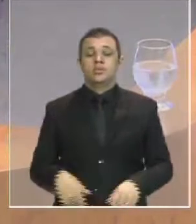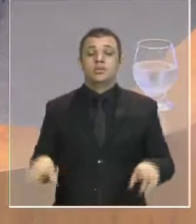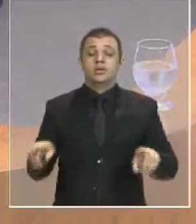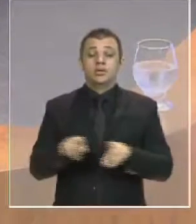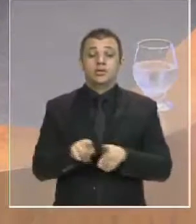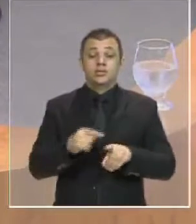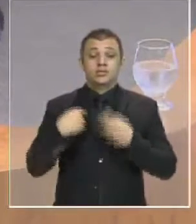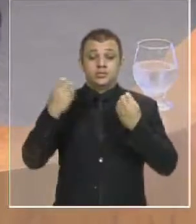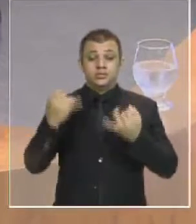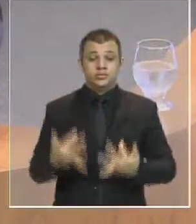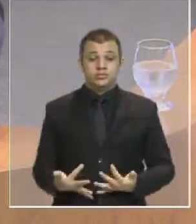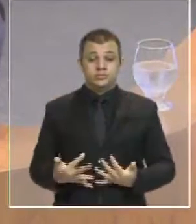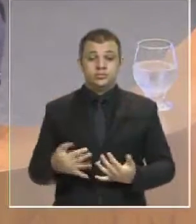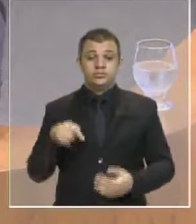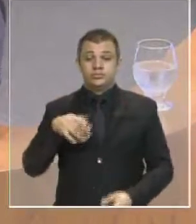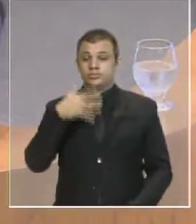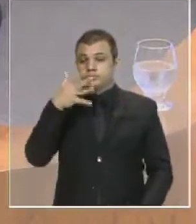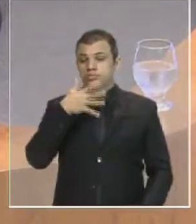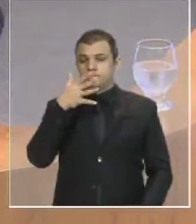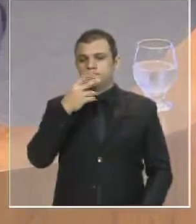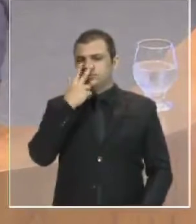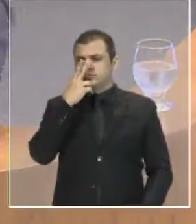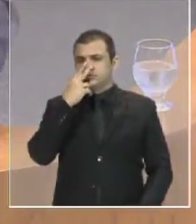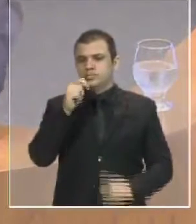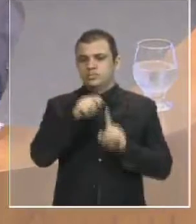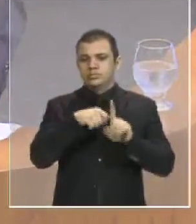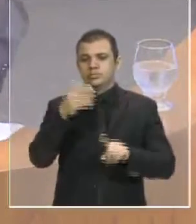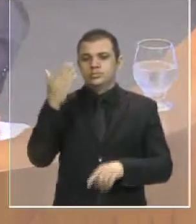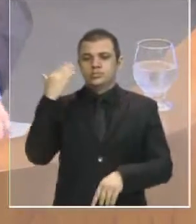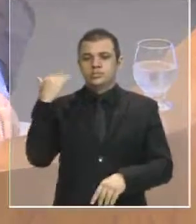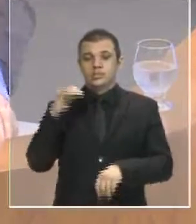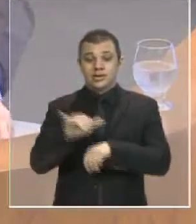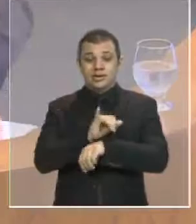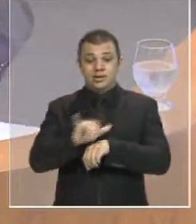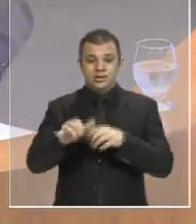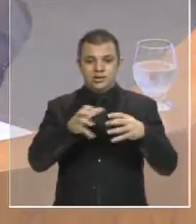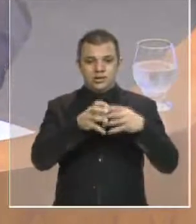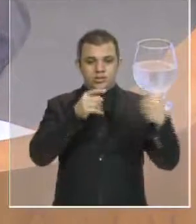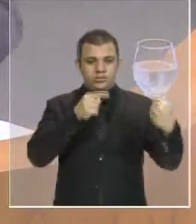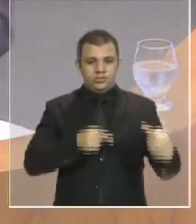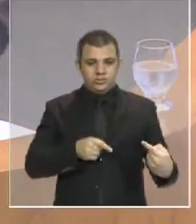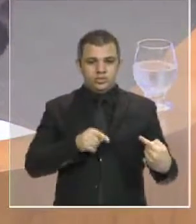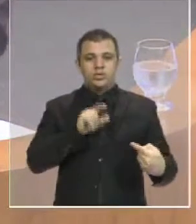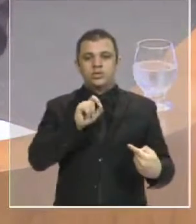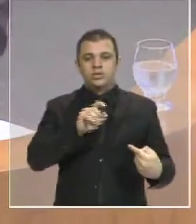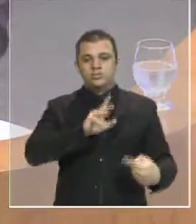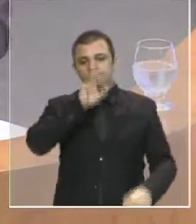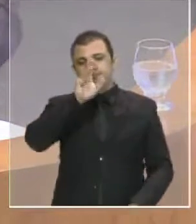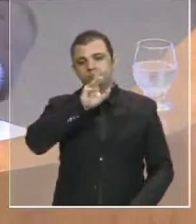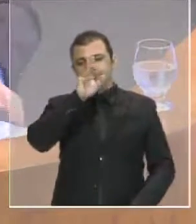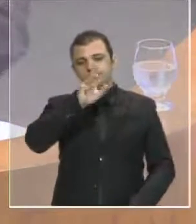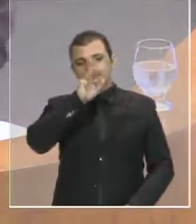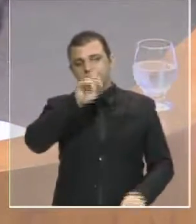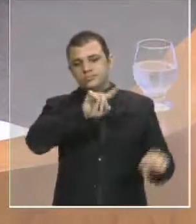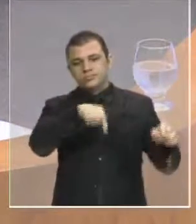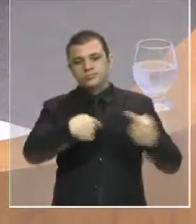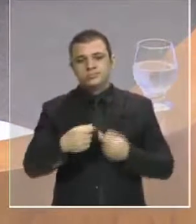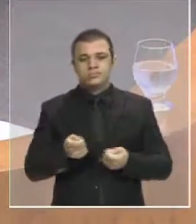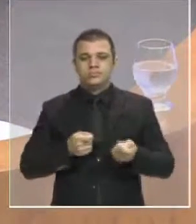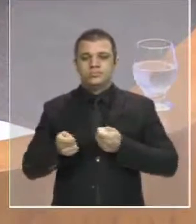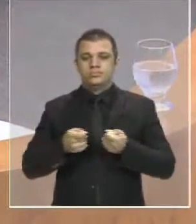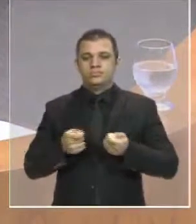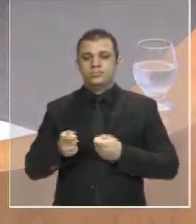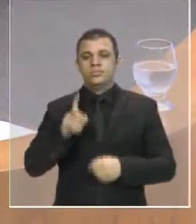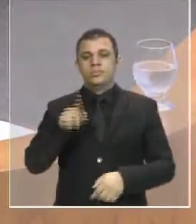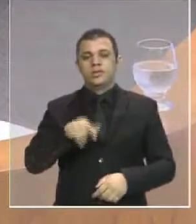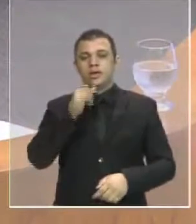mês passado, a estratégia da oposição em Timon é esta: criar factoides contra a administração, que é